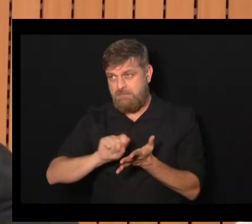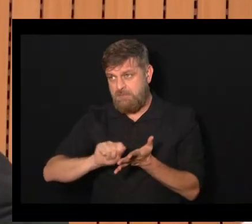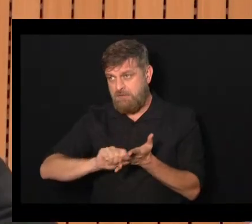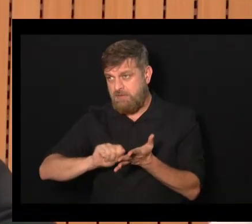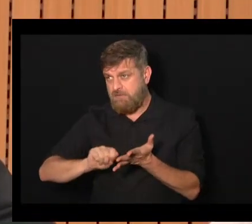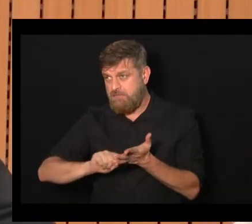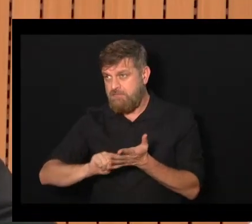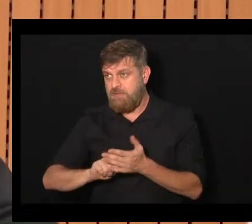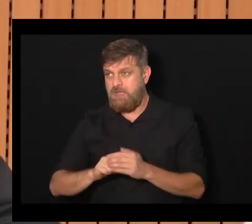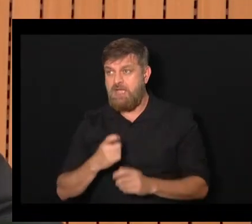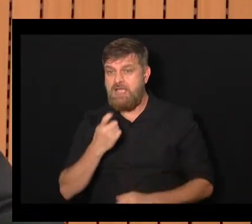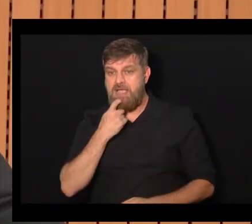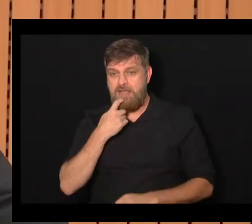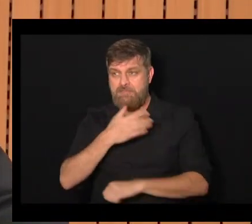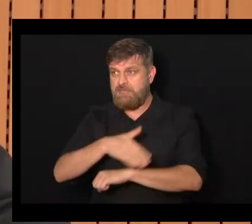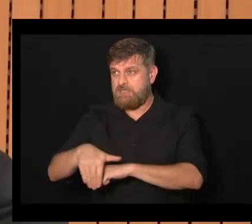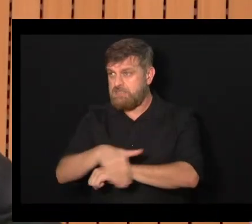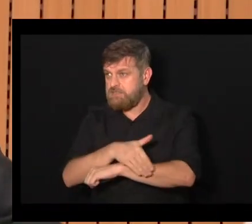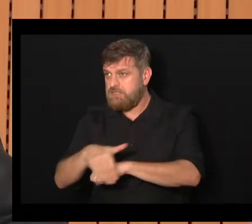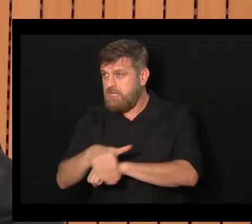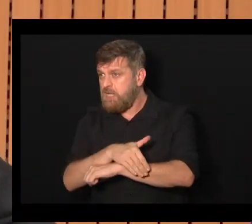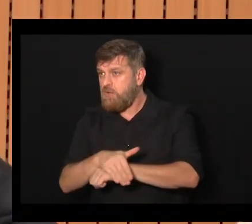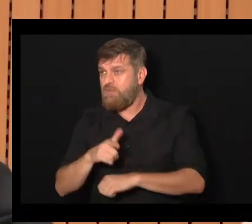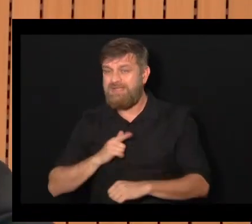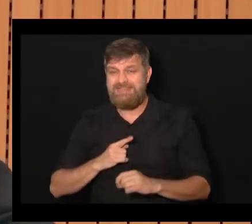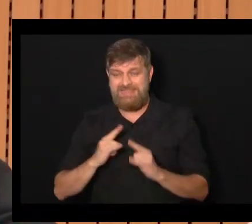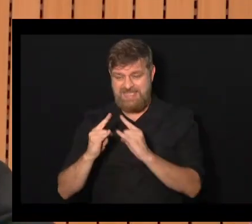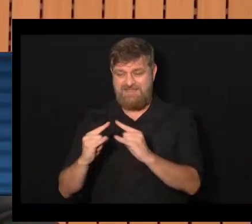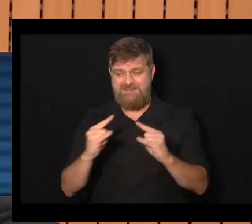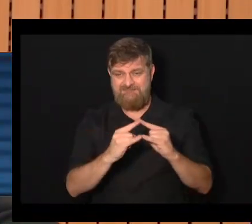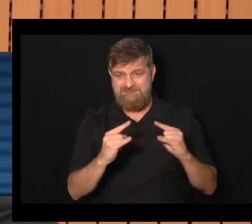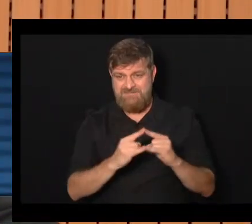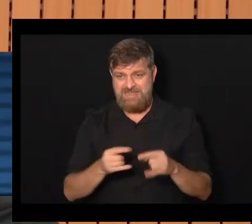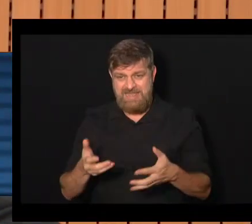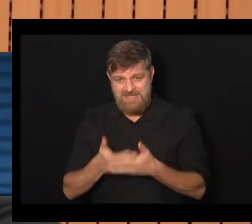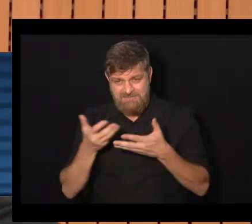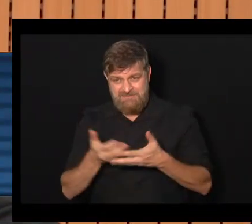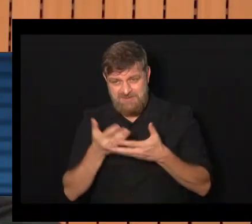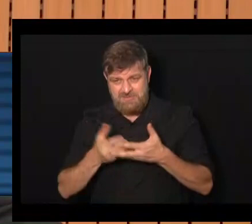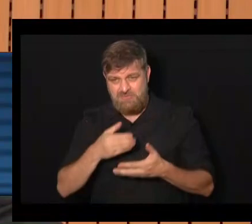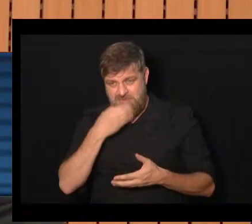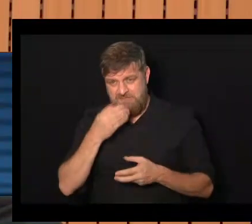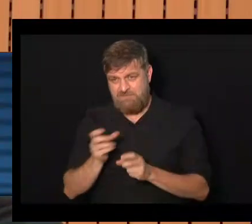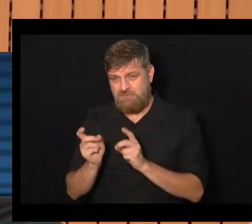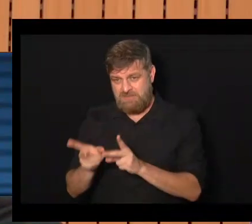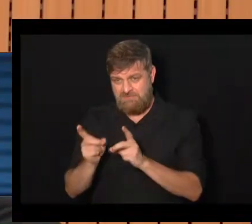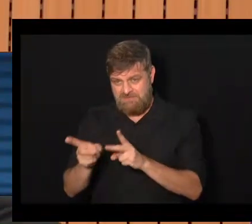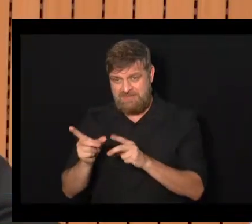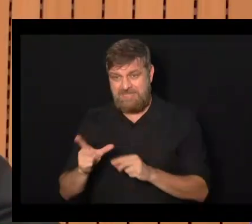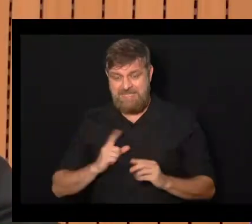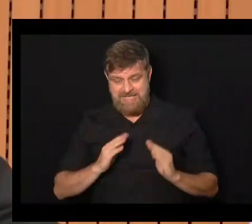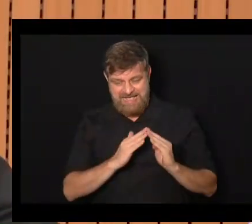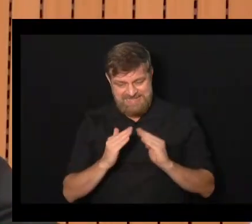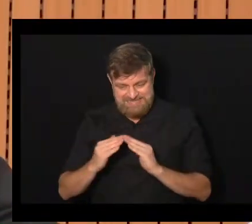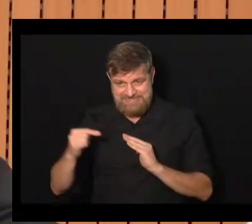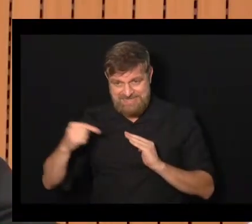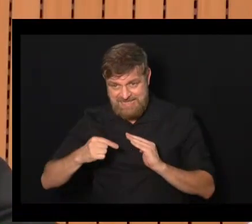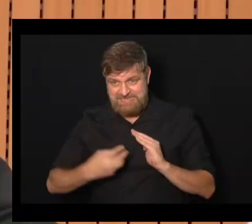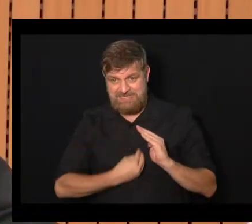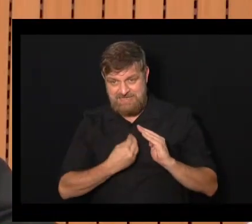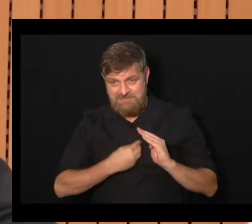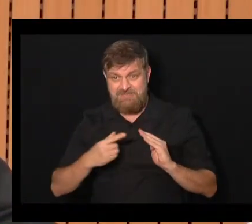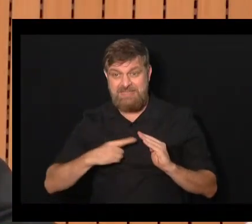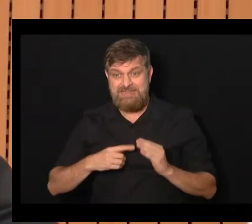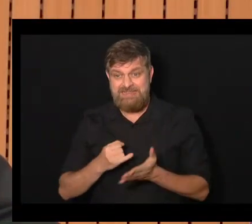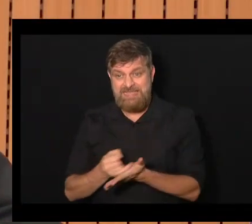Processo 225-406, de autoria do senhor vereador Fernando Mendes, que dispõe sobre a concessão de desconto no valor do imposto sobre propriedade predial e territorial urbano, IPTU, de